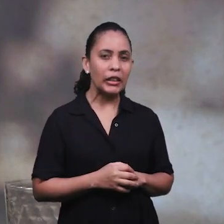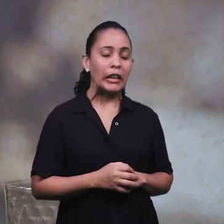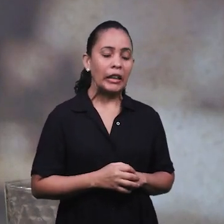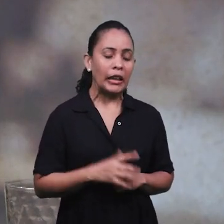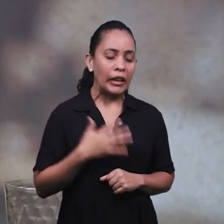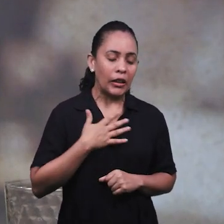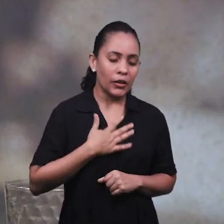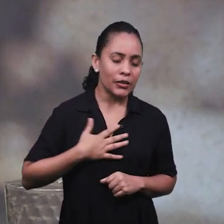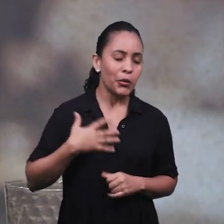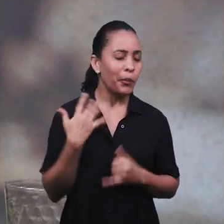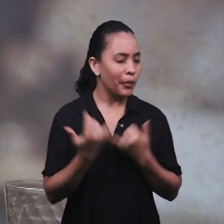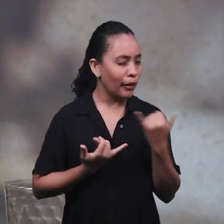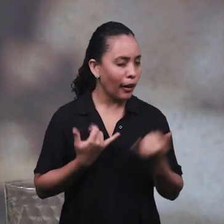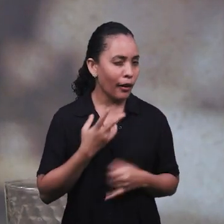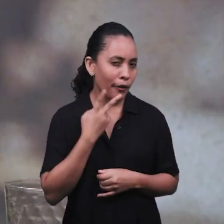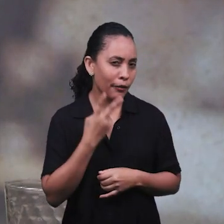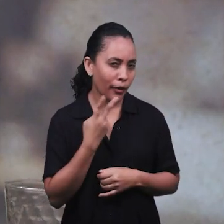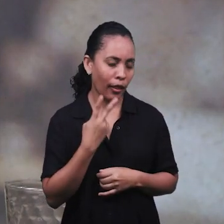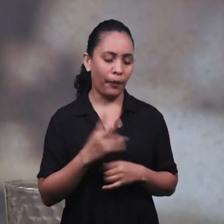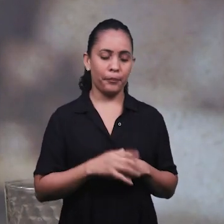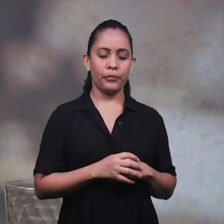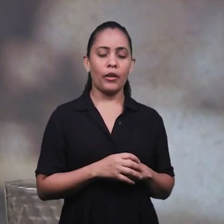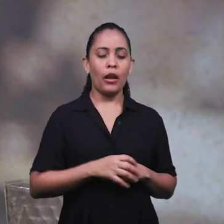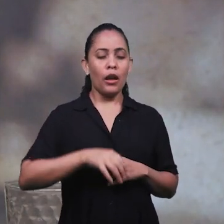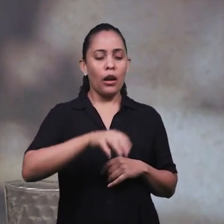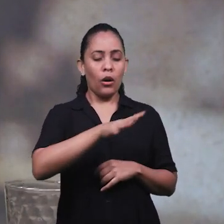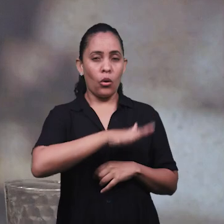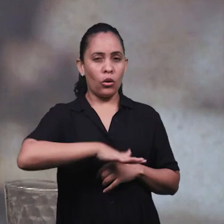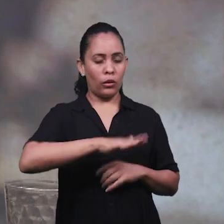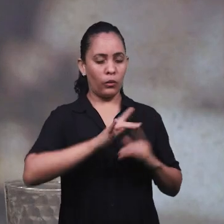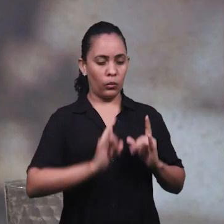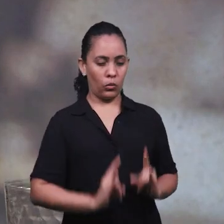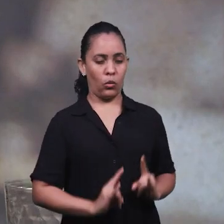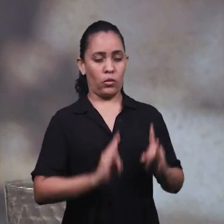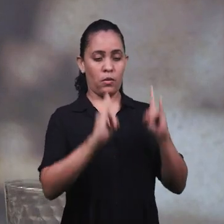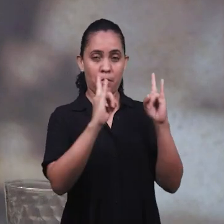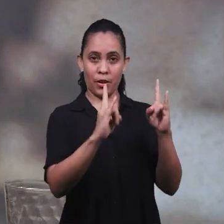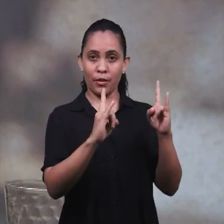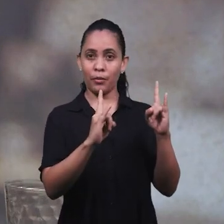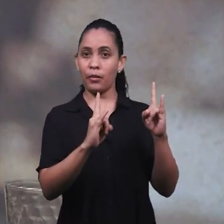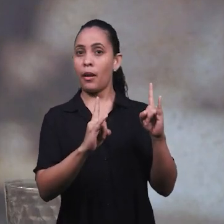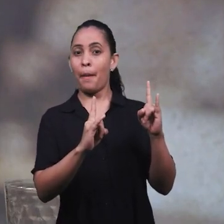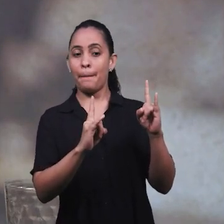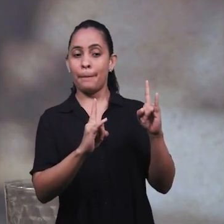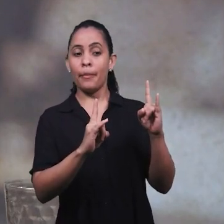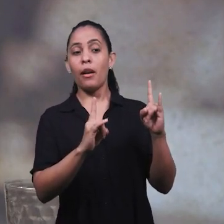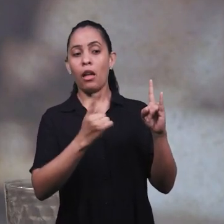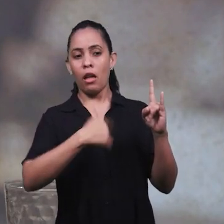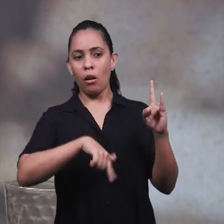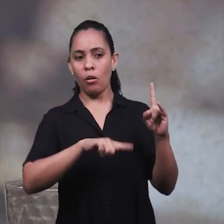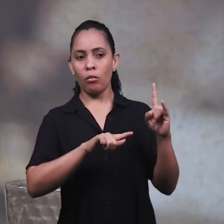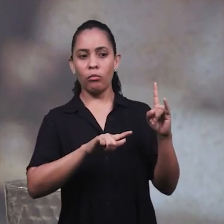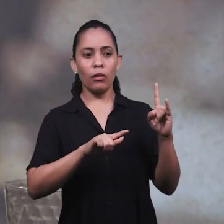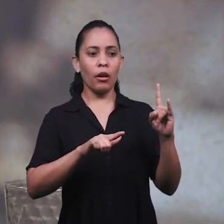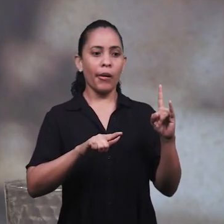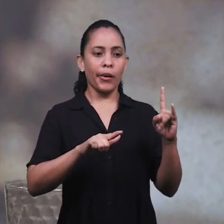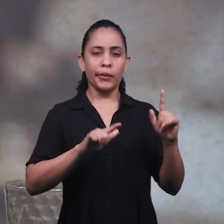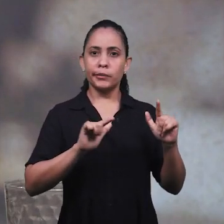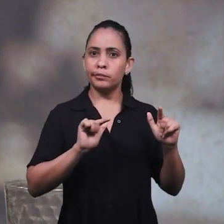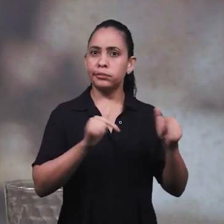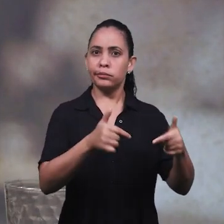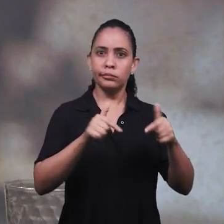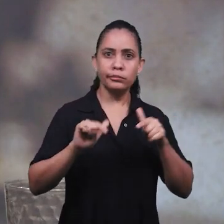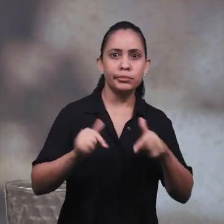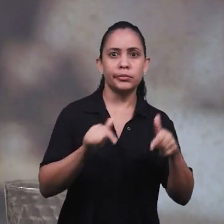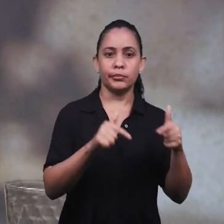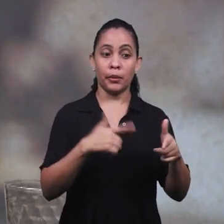Sim. Então, tem várias nuances ali próprias do condomínio que demandam uma atenção muito grande. Então, o condomínio precisa de um apoio